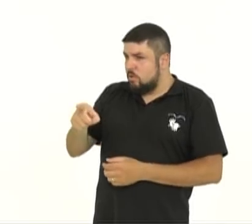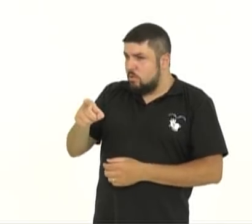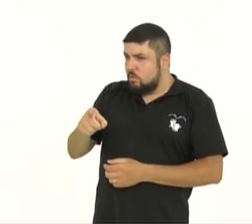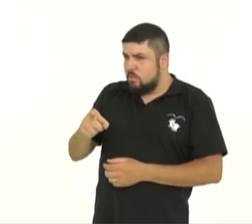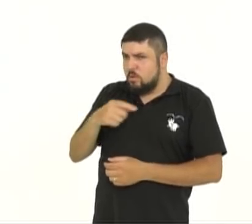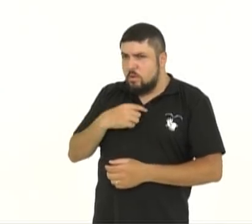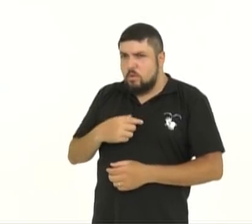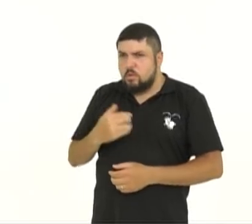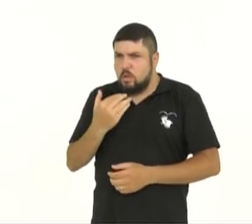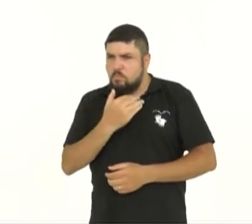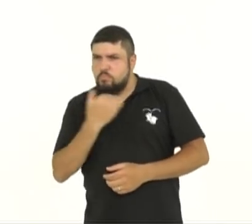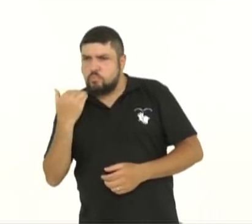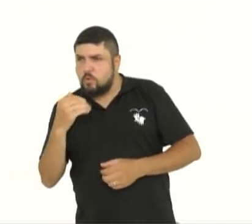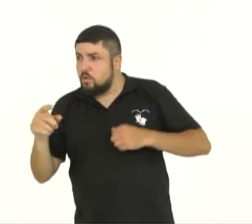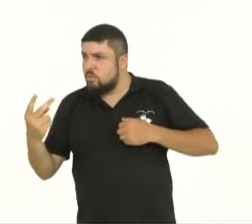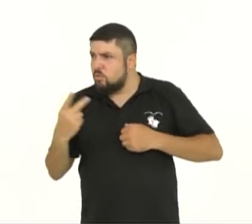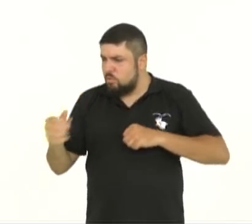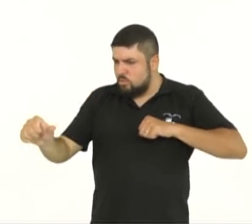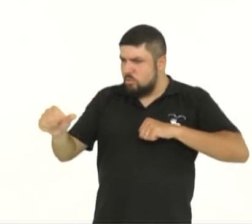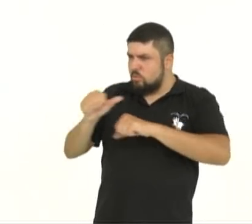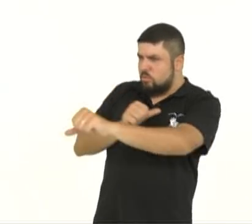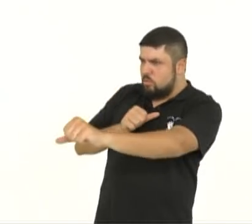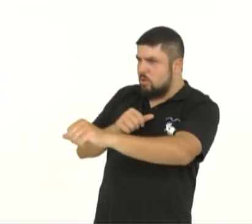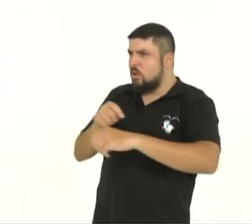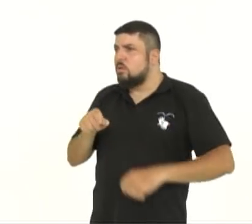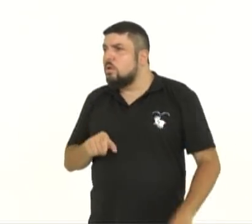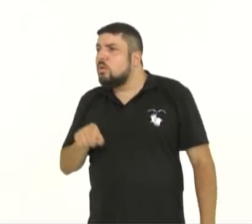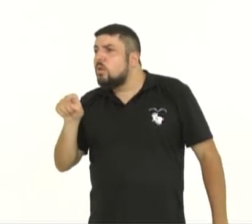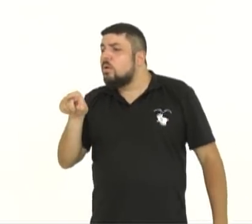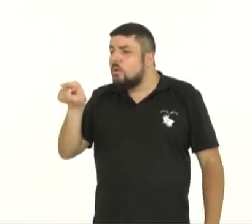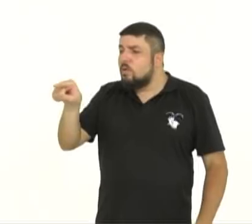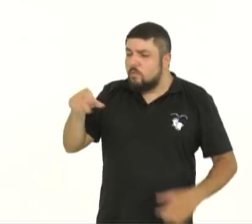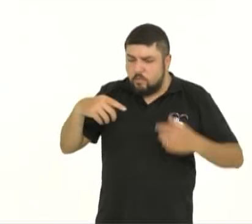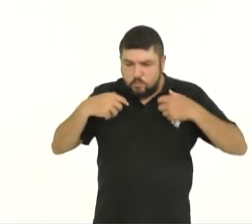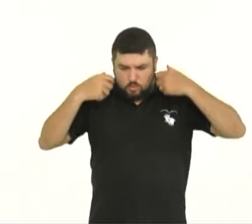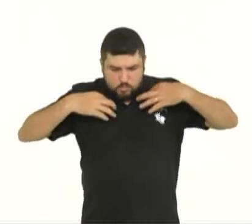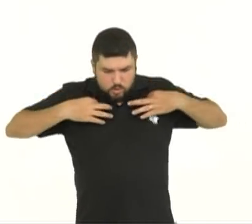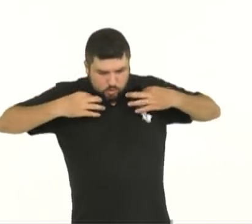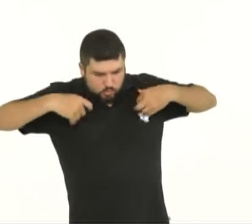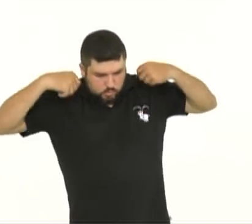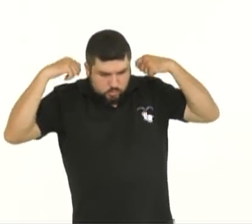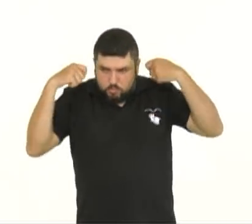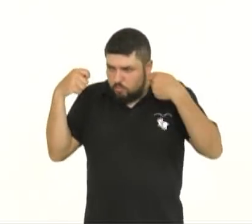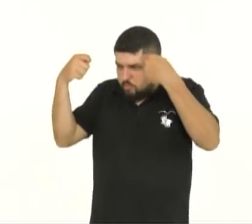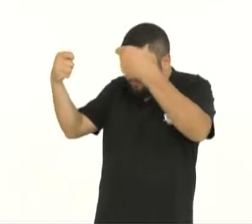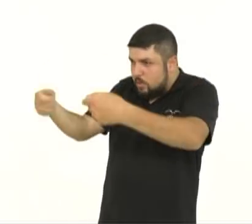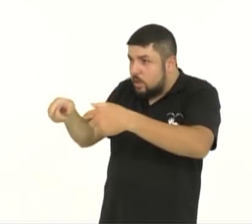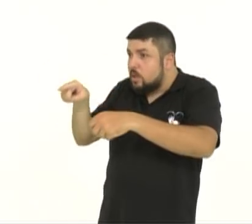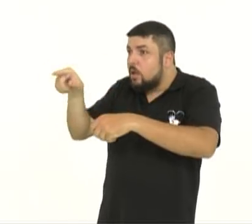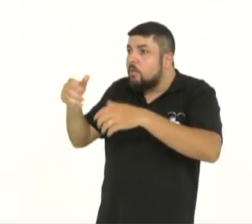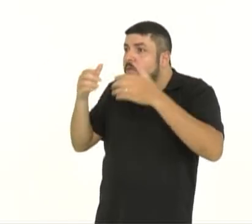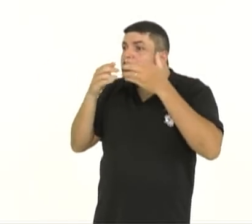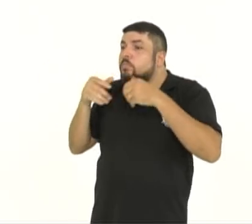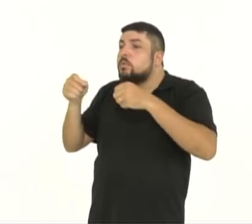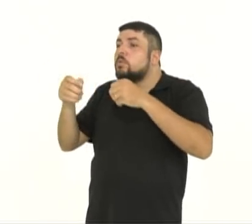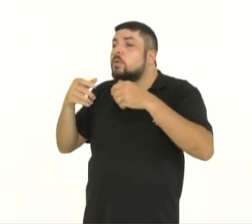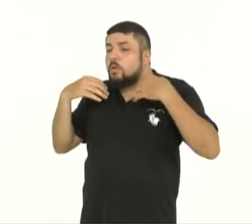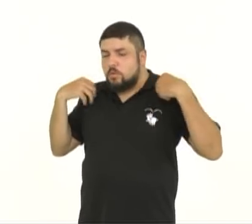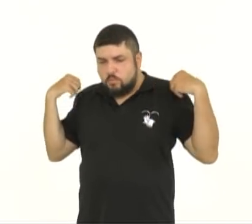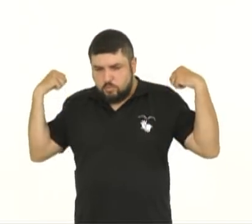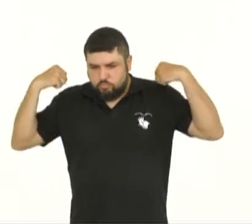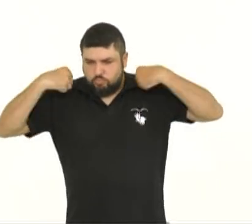buscá-lo, trocaremos de lugar. Você veste este meu hobby de cetim e a encharpe de